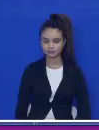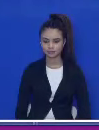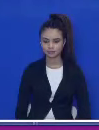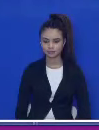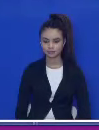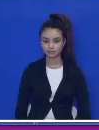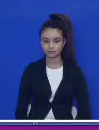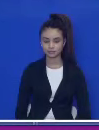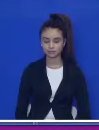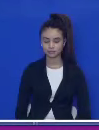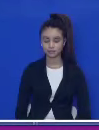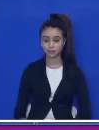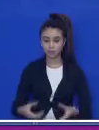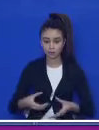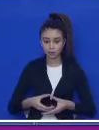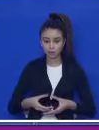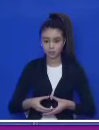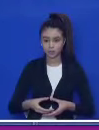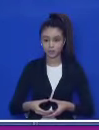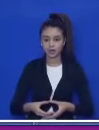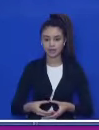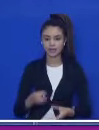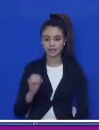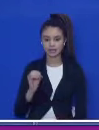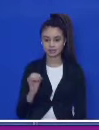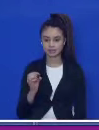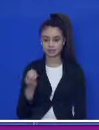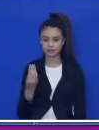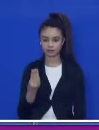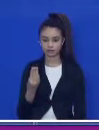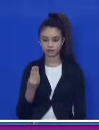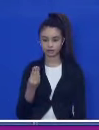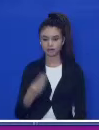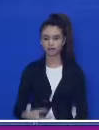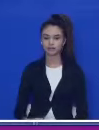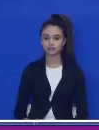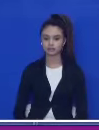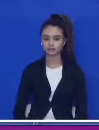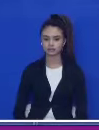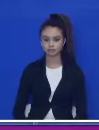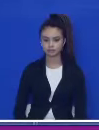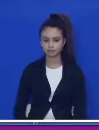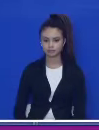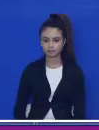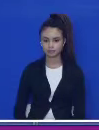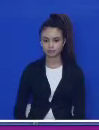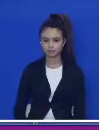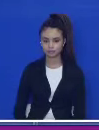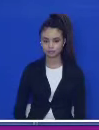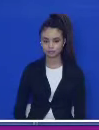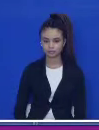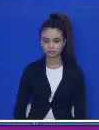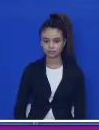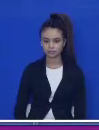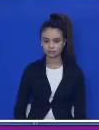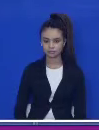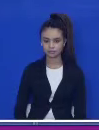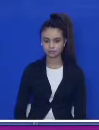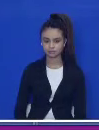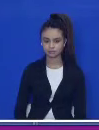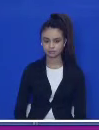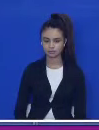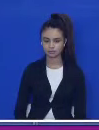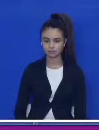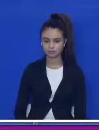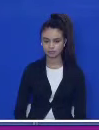chegando o primeiro número sorteado, é bola 03. Bola verde 03. Confira do início ao fim a